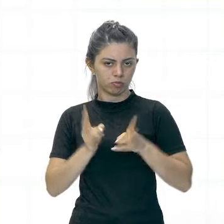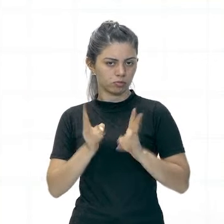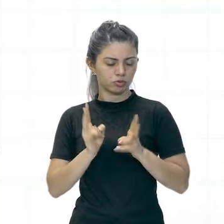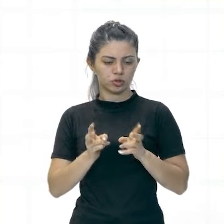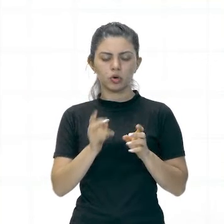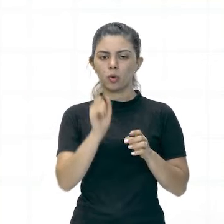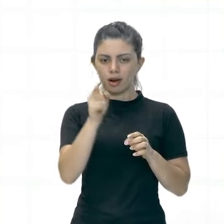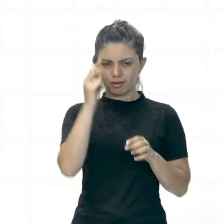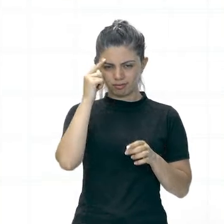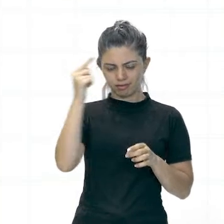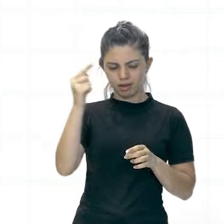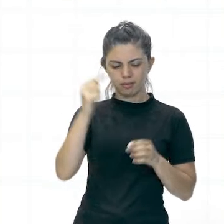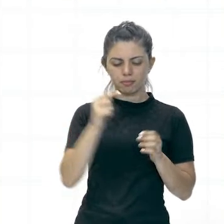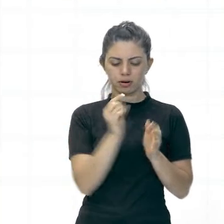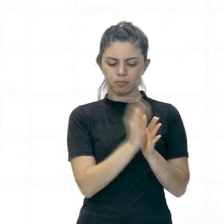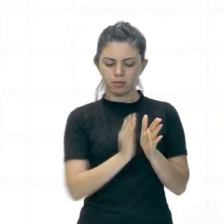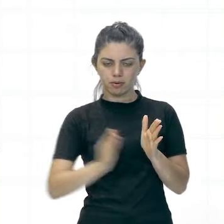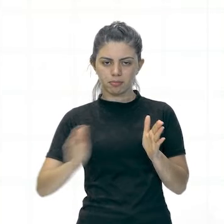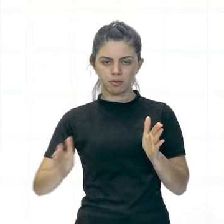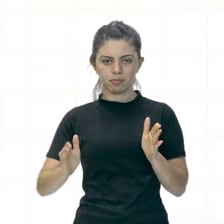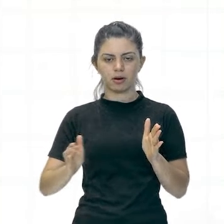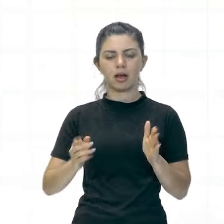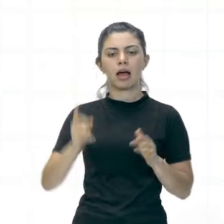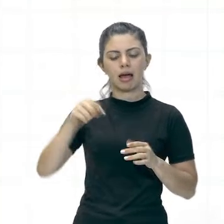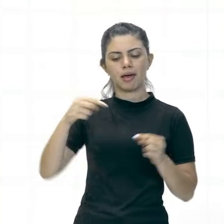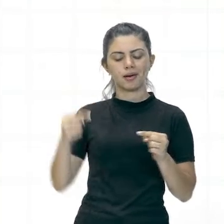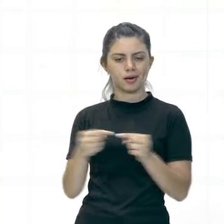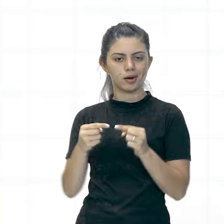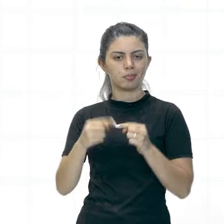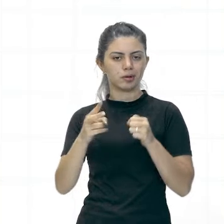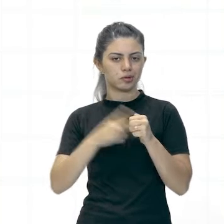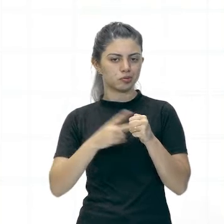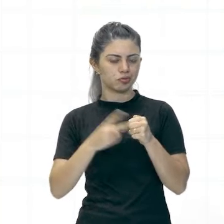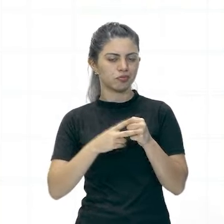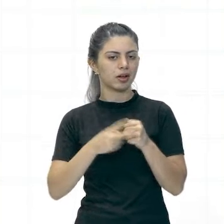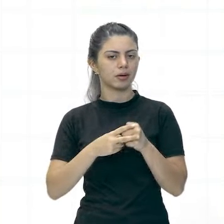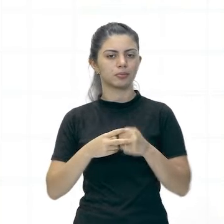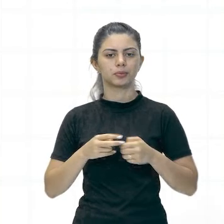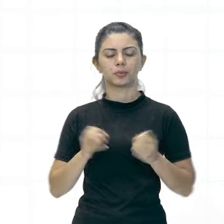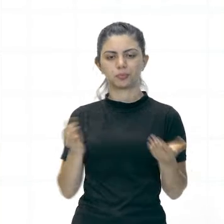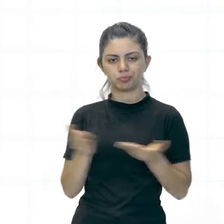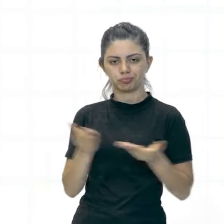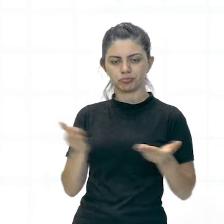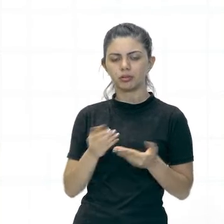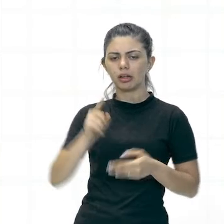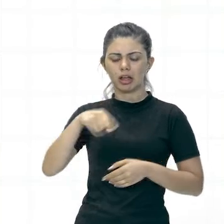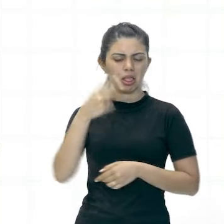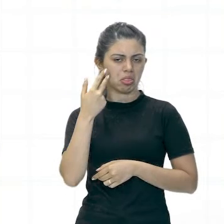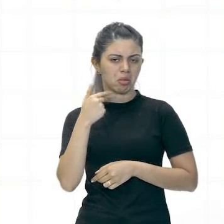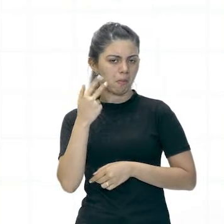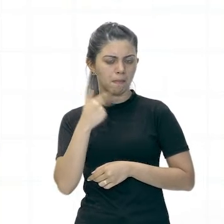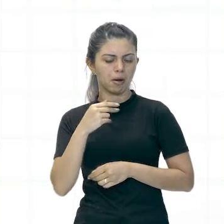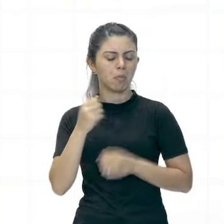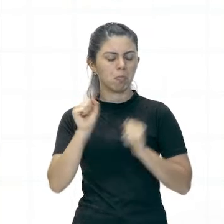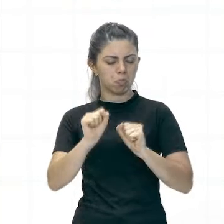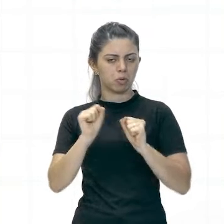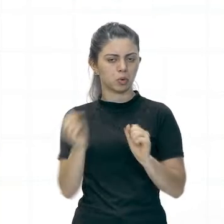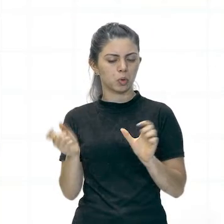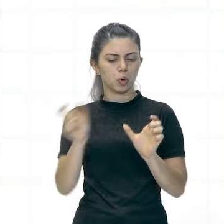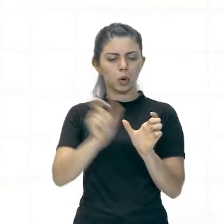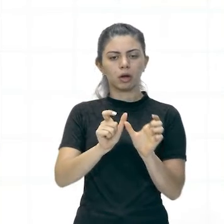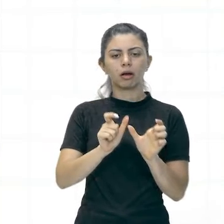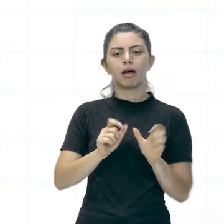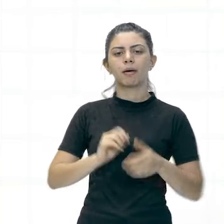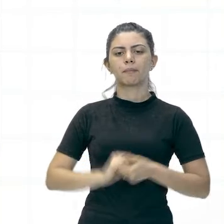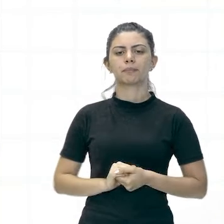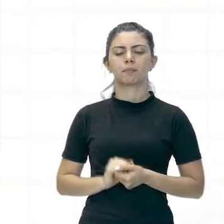mesma forma do passado, do presente, né? A forma normal dele, mas